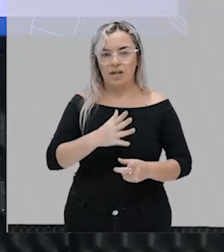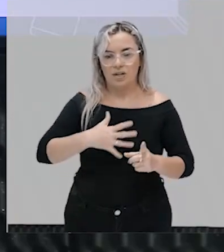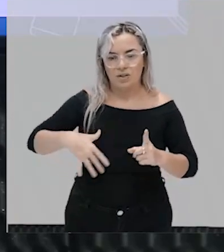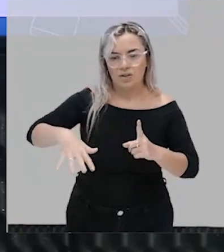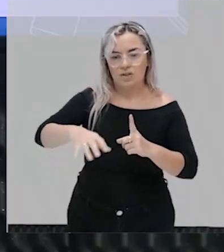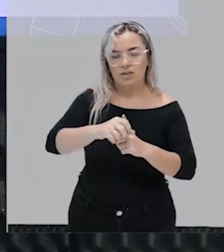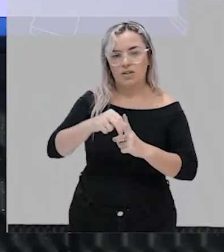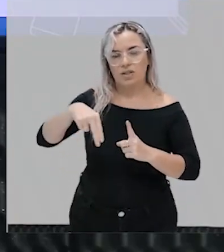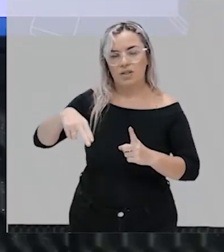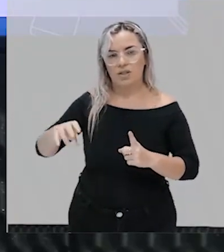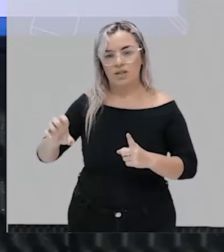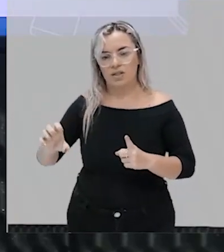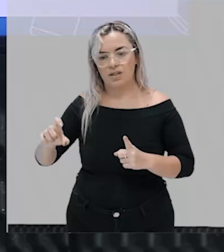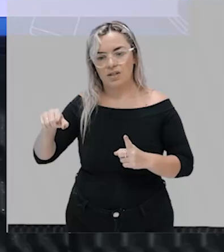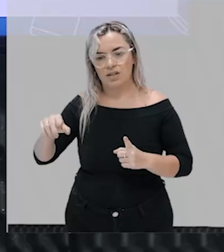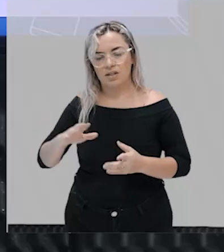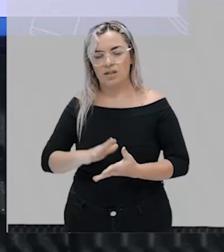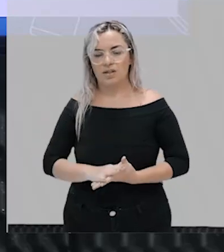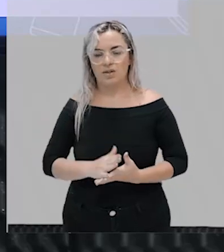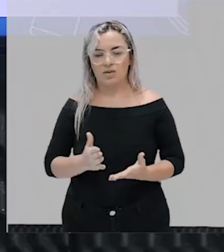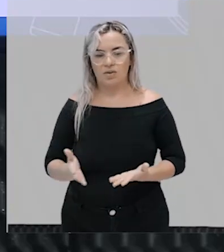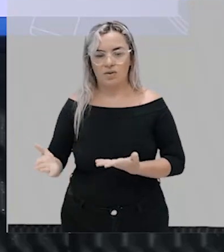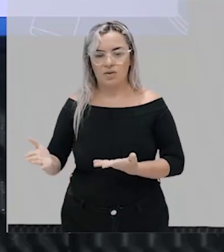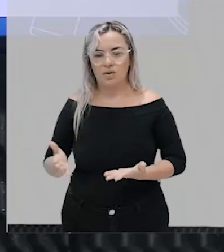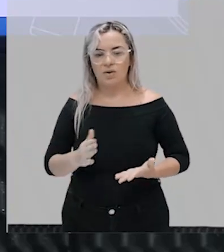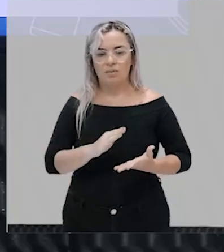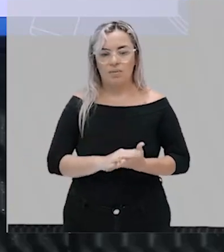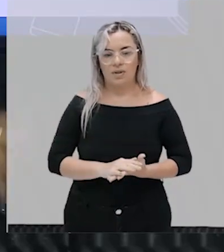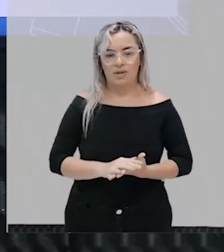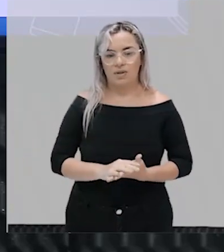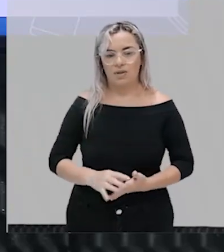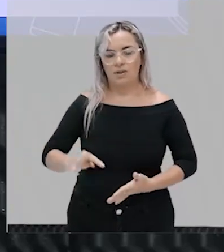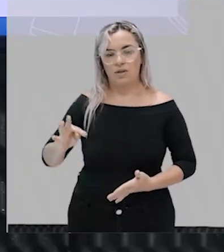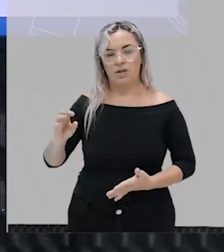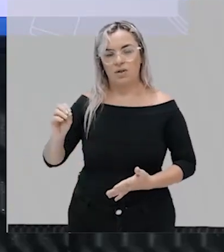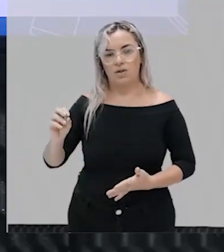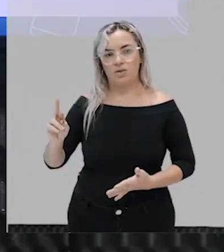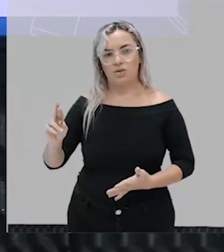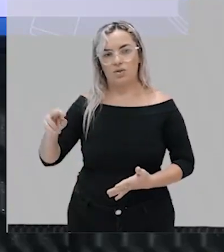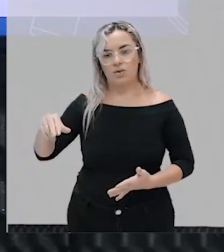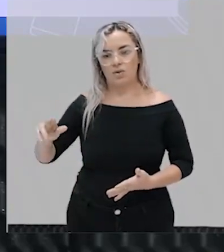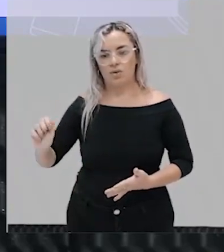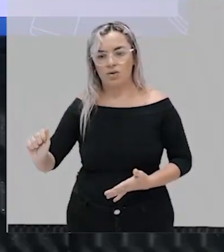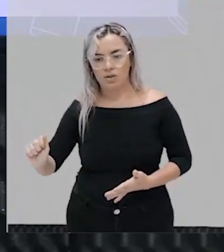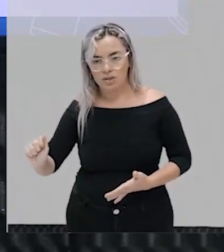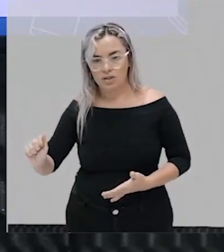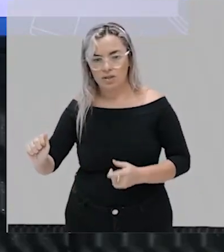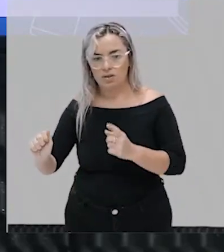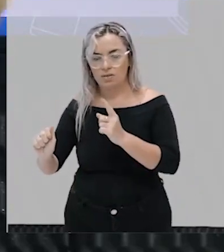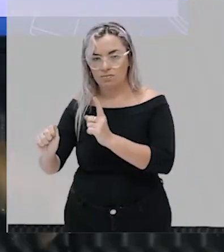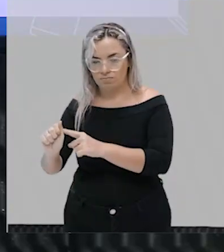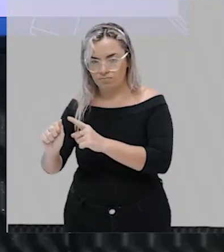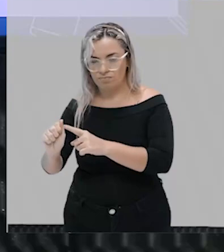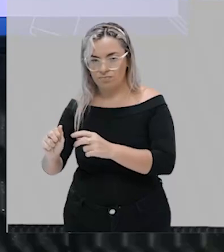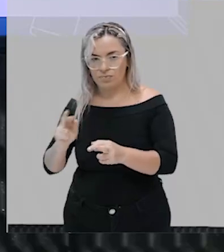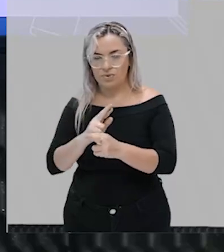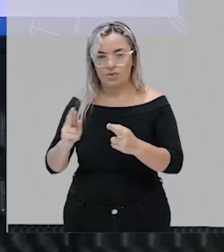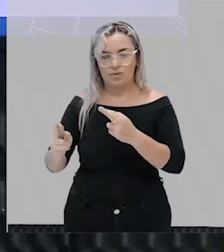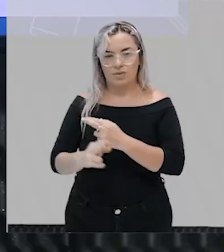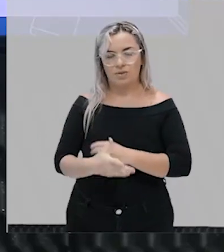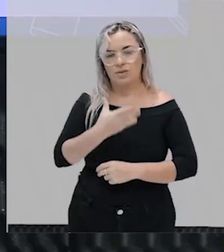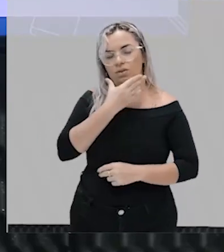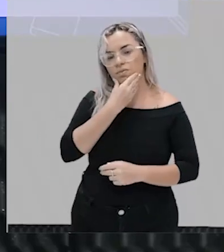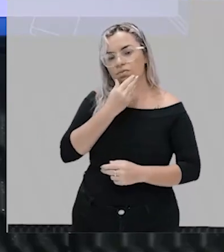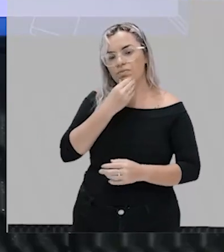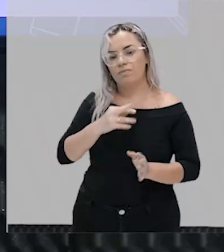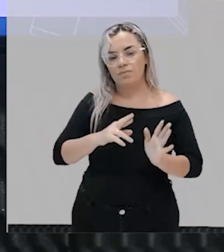aí no caso, torna os homens e a sociedade. Então, homens e sociedades estão